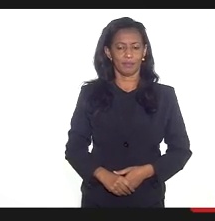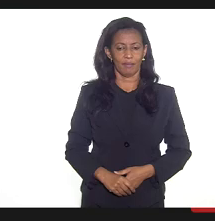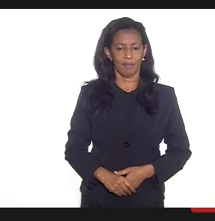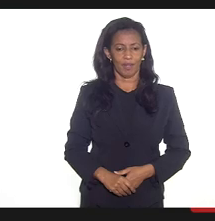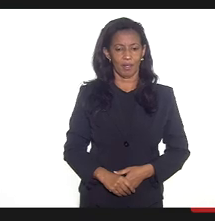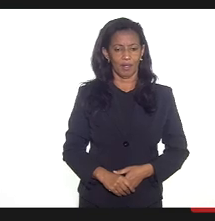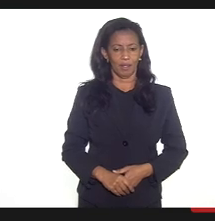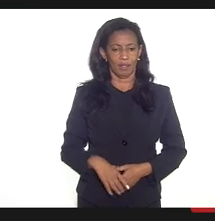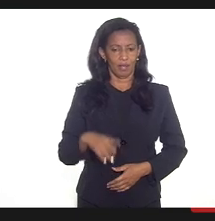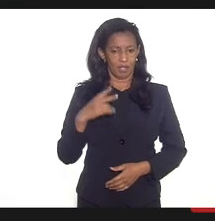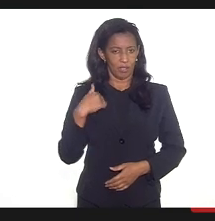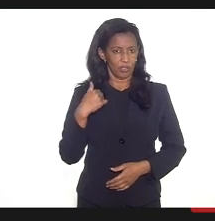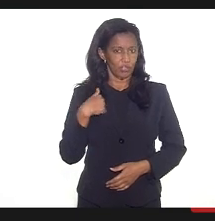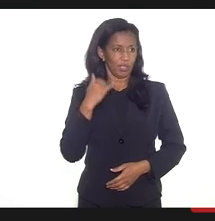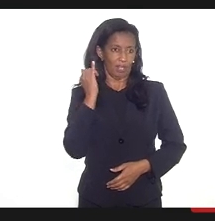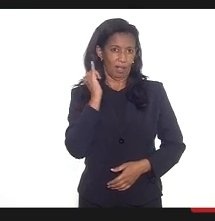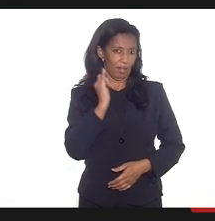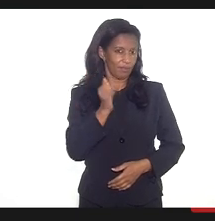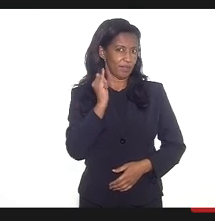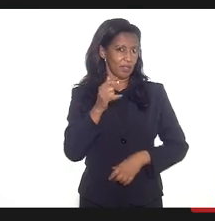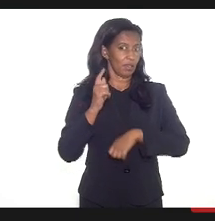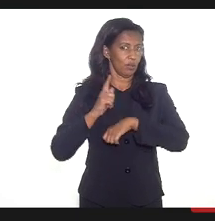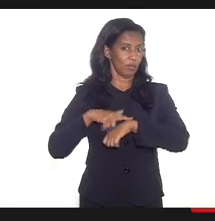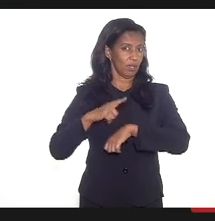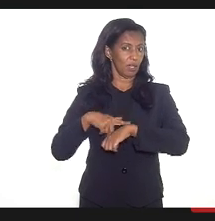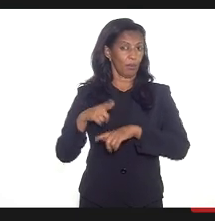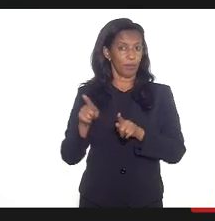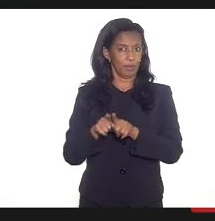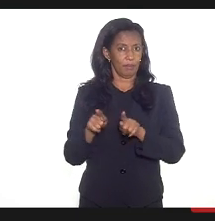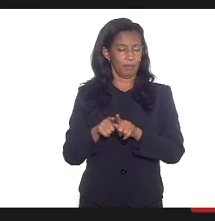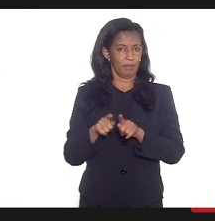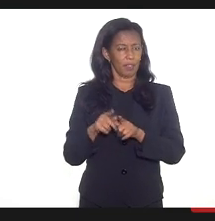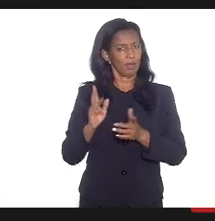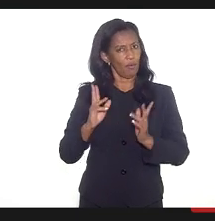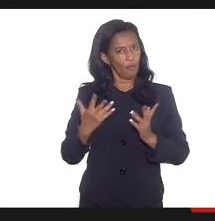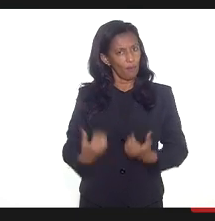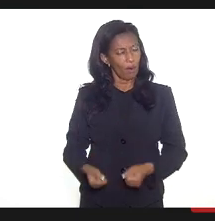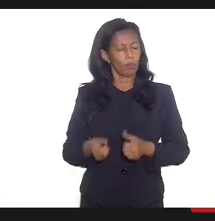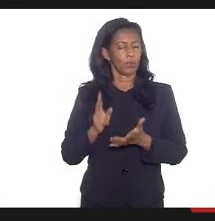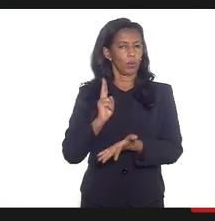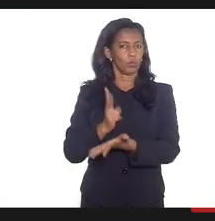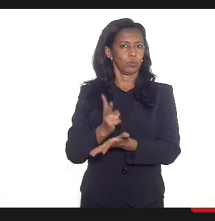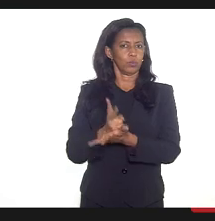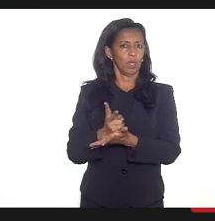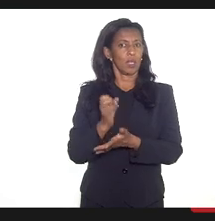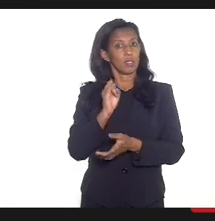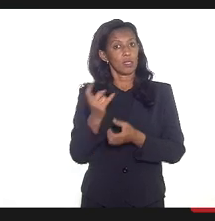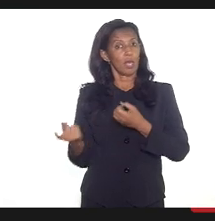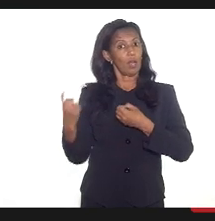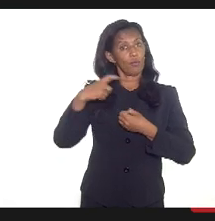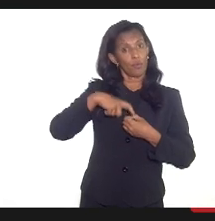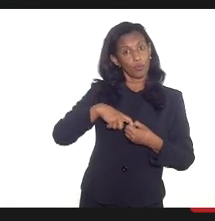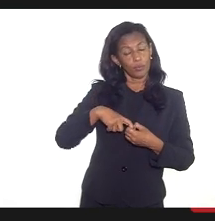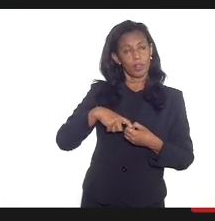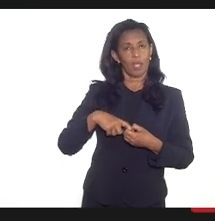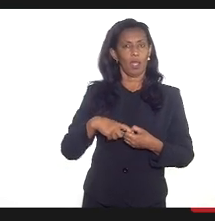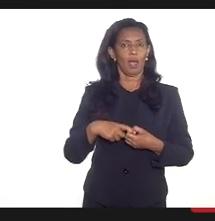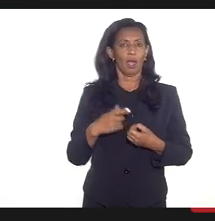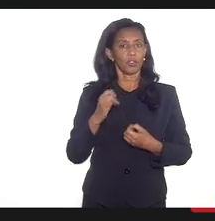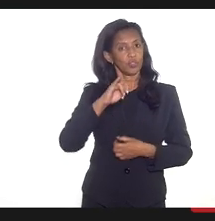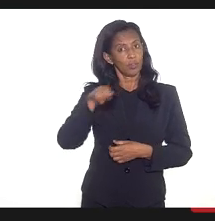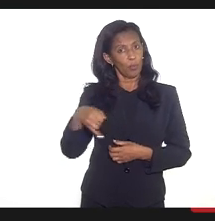A gente já estava avisando o tempo também. Enfim, vamos dar continuidade. Se ela conseguir voltar, a gente